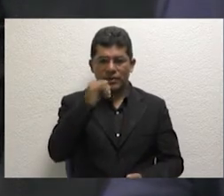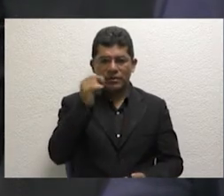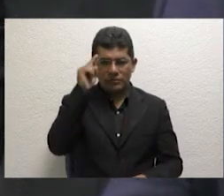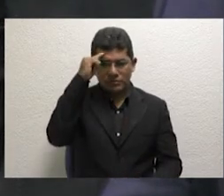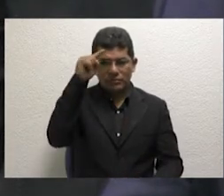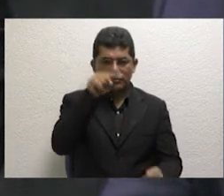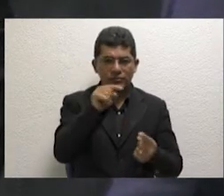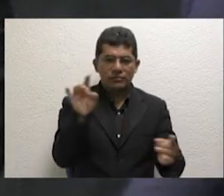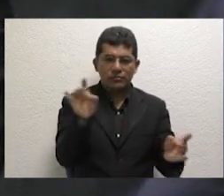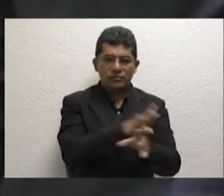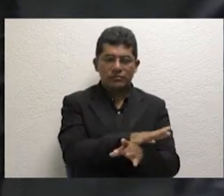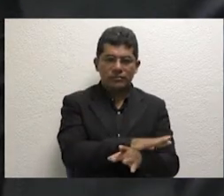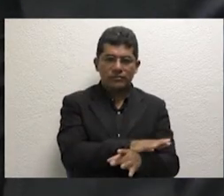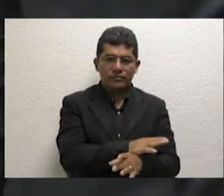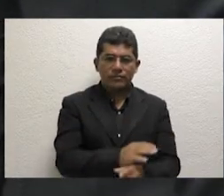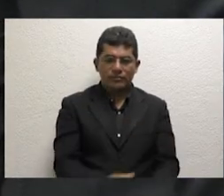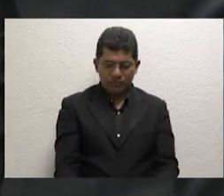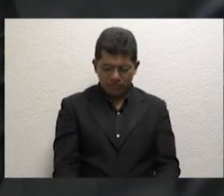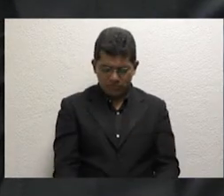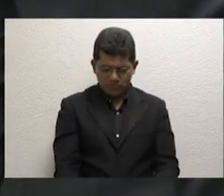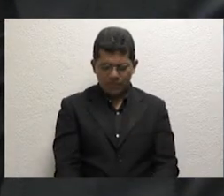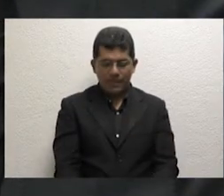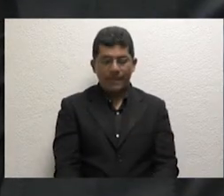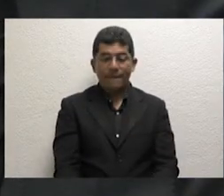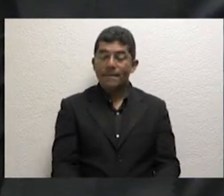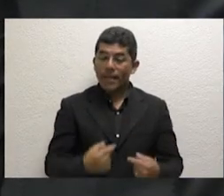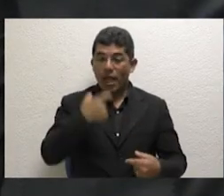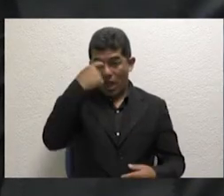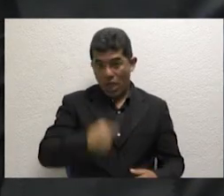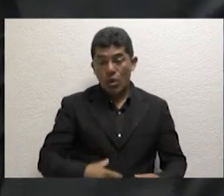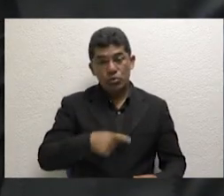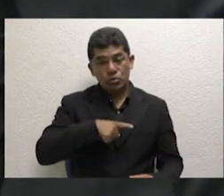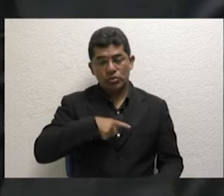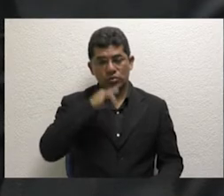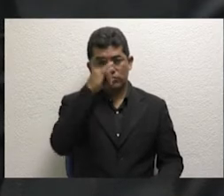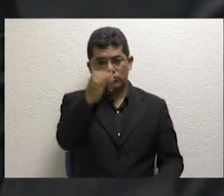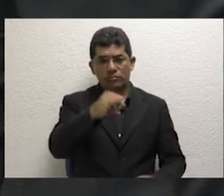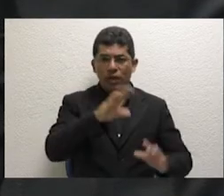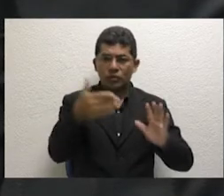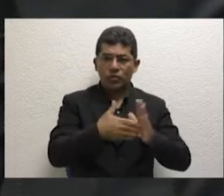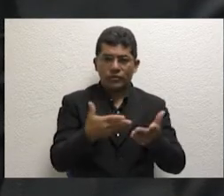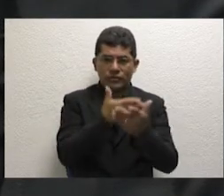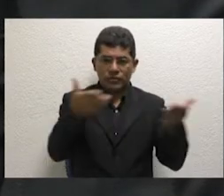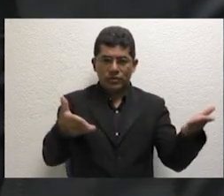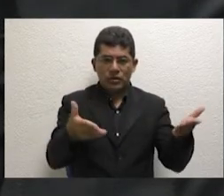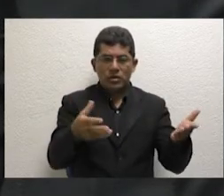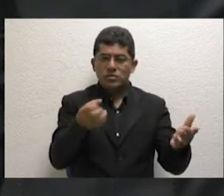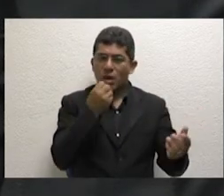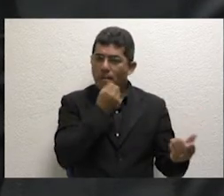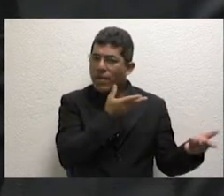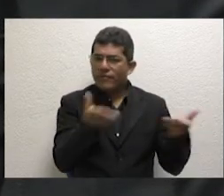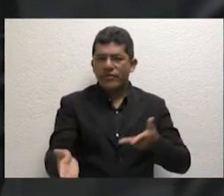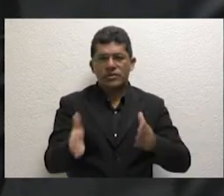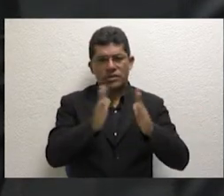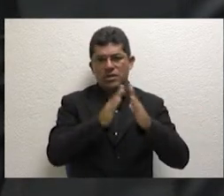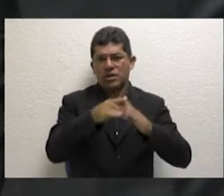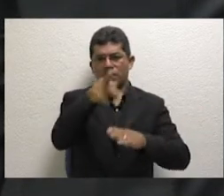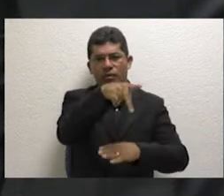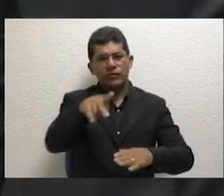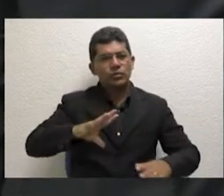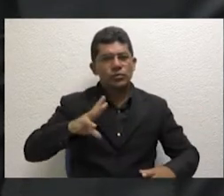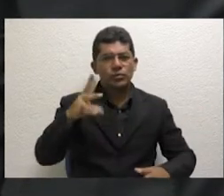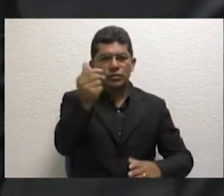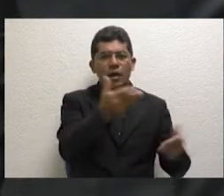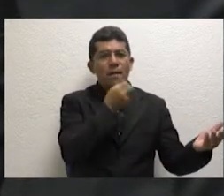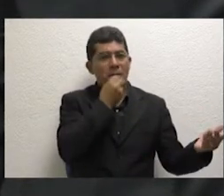então estou apenas dizendo a vossas senhorias que sempre serão bem vindos sempre serão bem